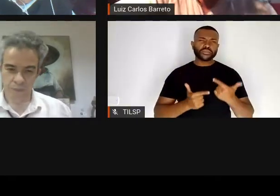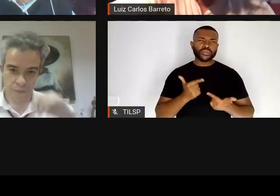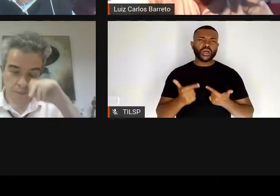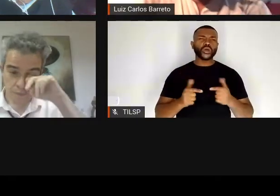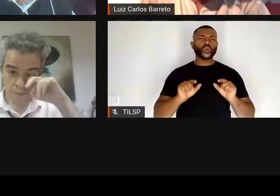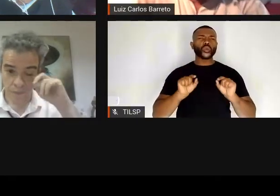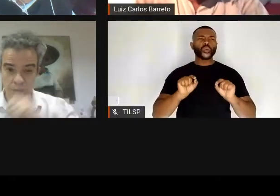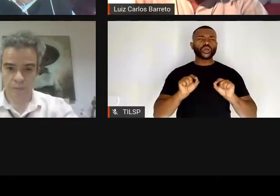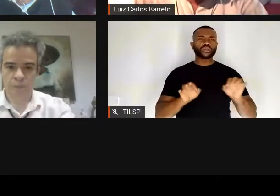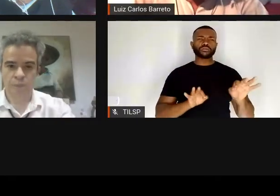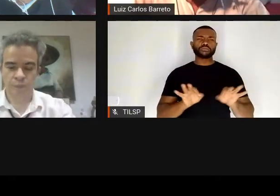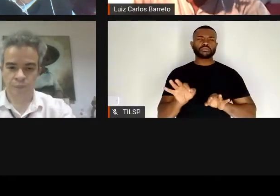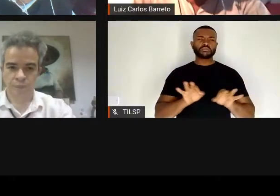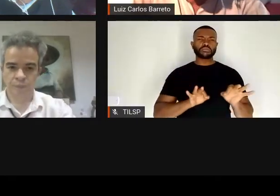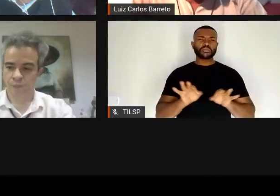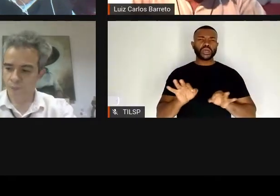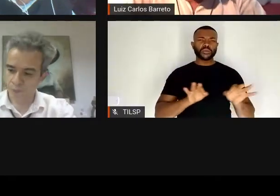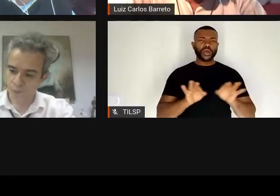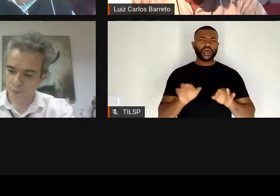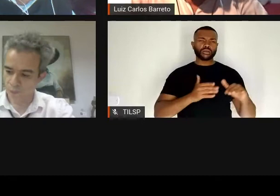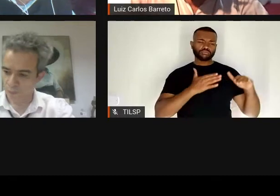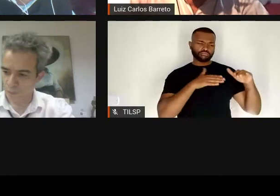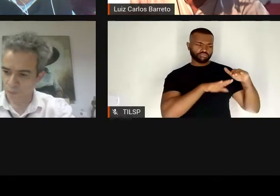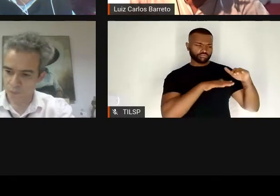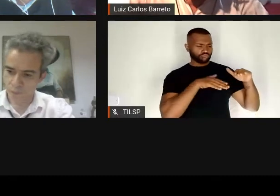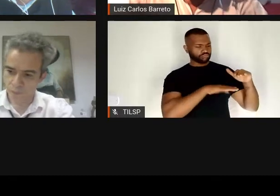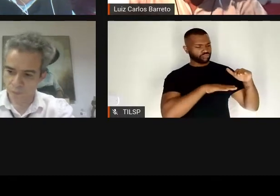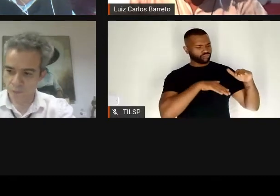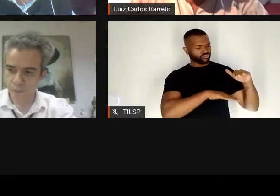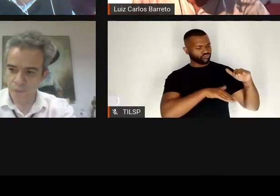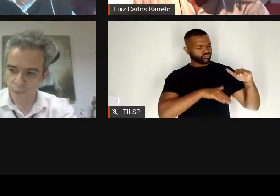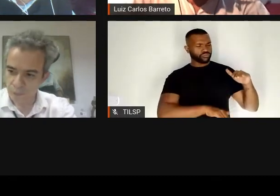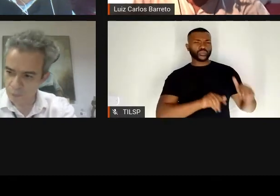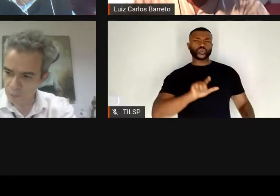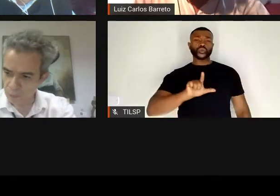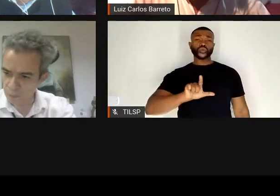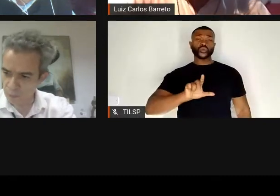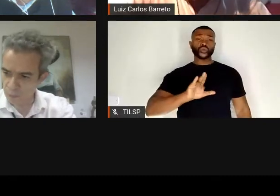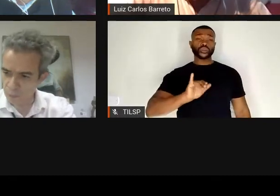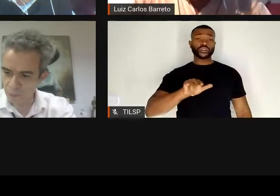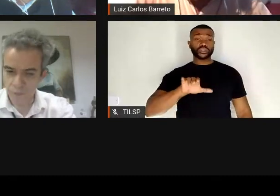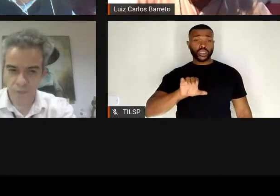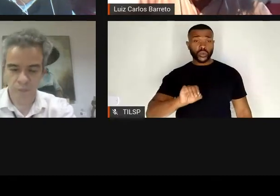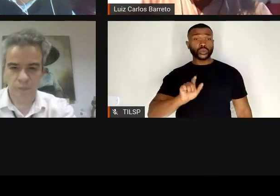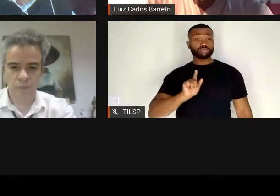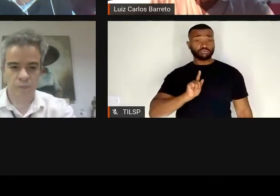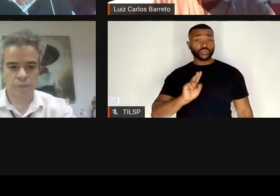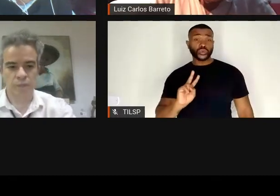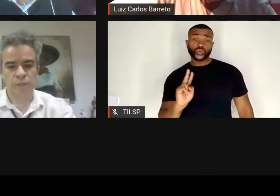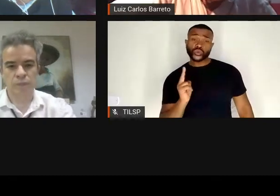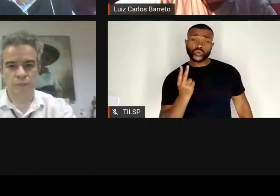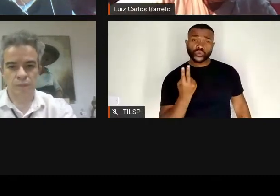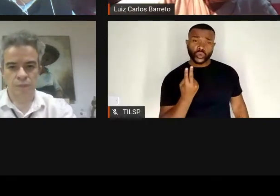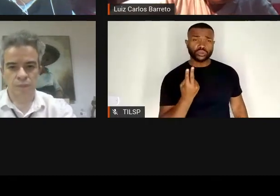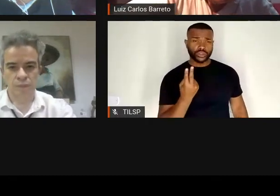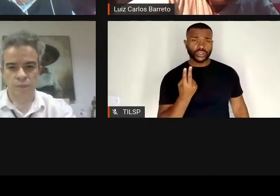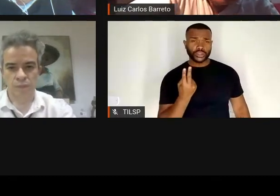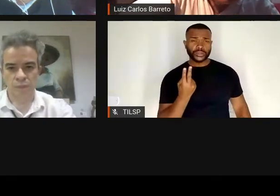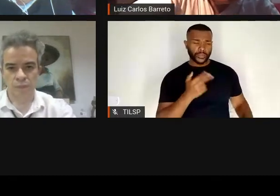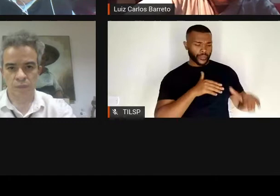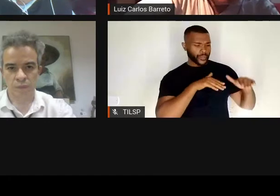garimpagem desse arquivo do Luciano. Foram 2 arquivos, que